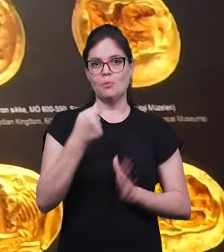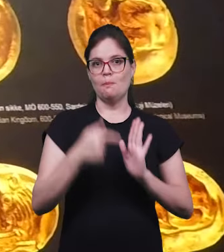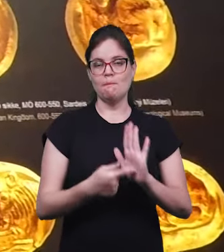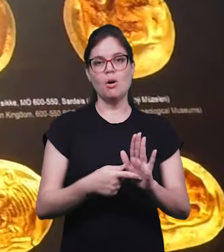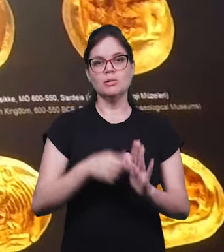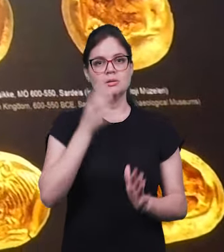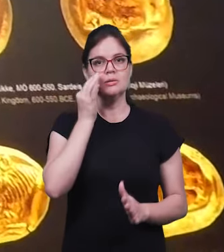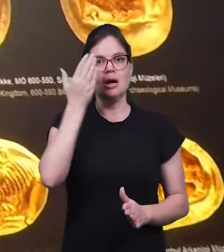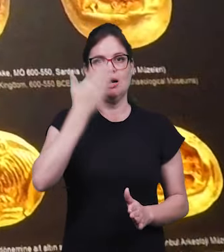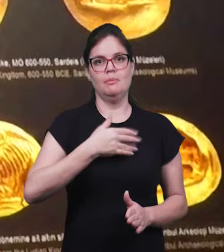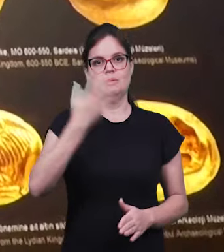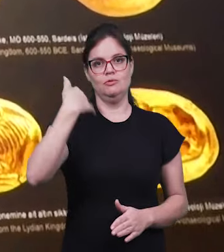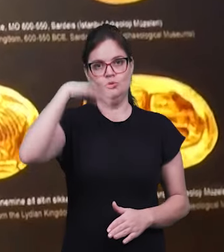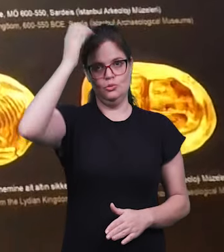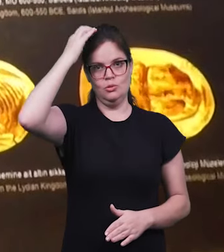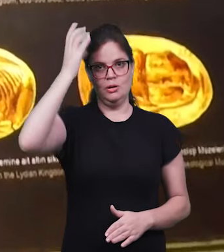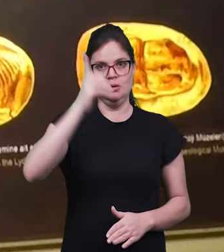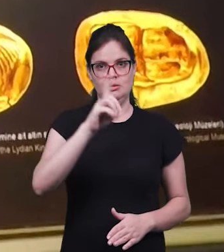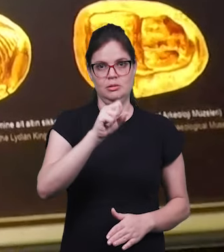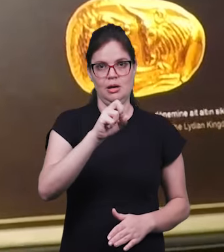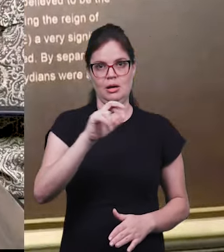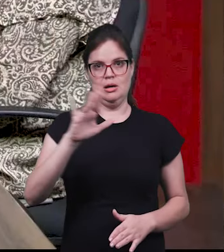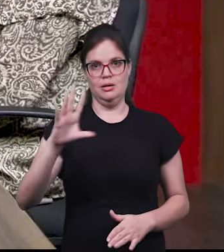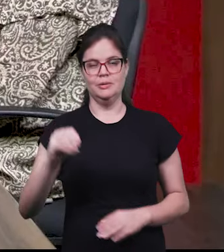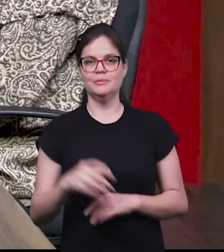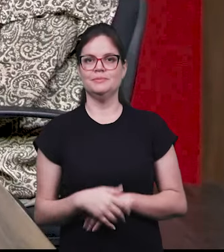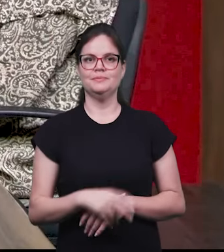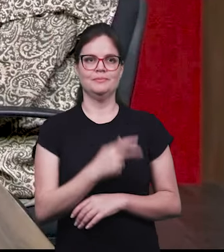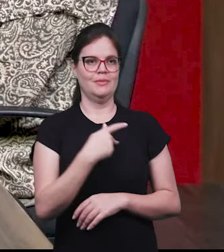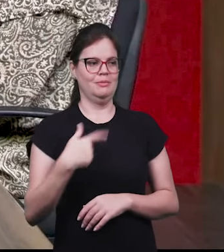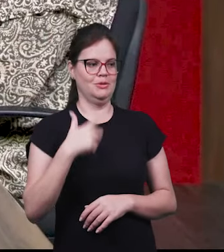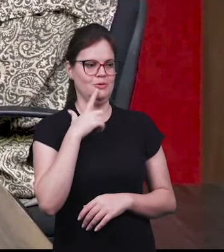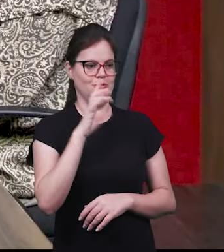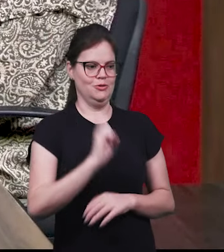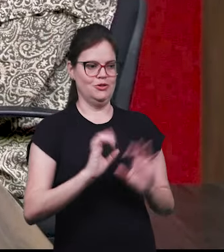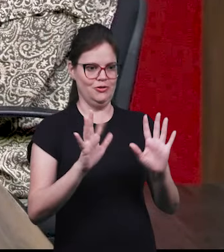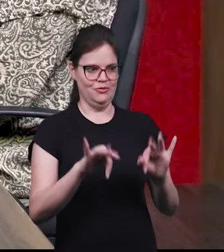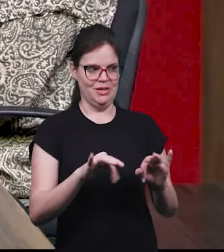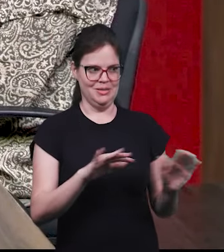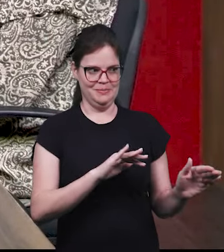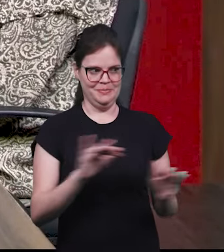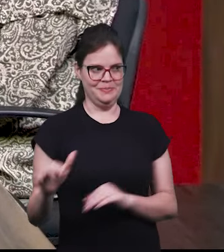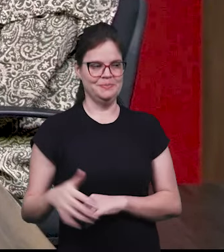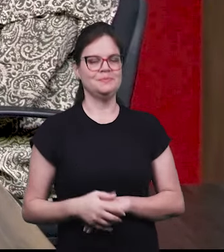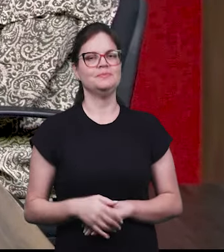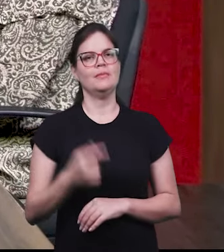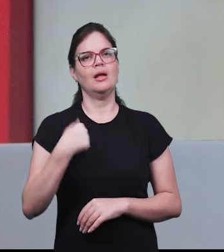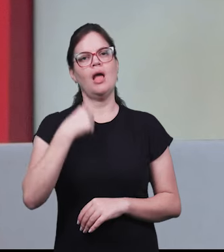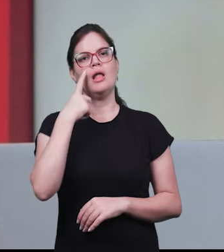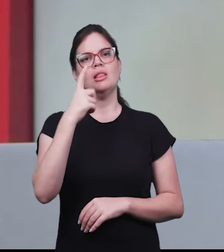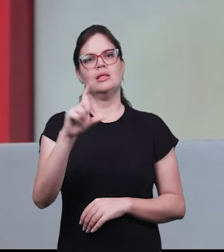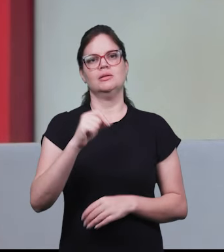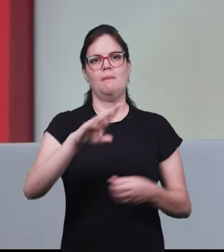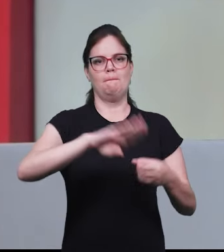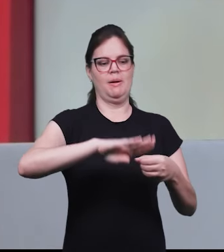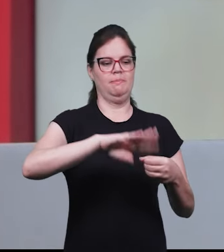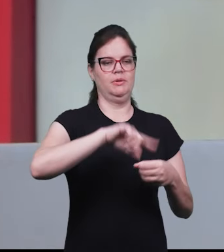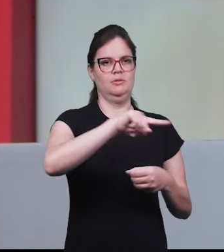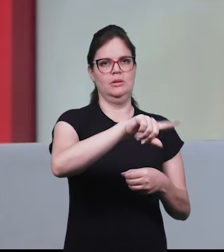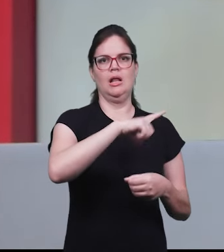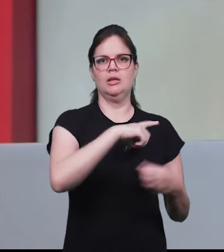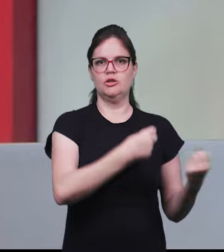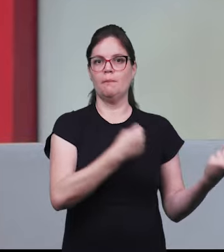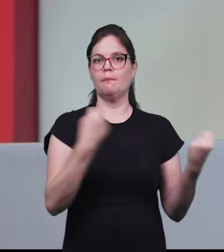confirmando, né, Dario, o rei Dario. Pastor Luiz Eugênio, as conclusões. É interessante lembrar que os babilônicos eram uma